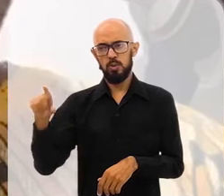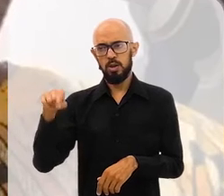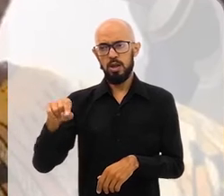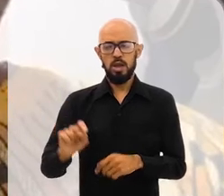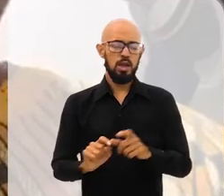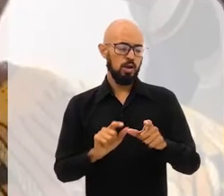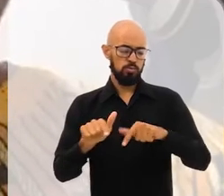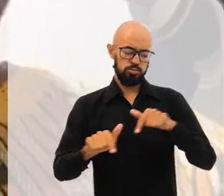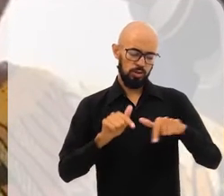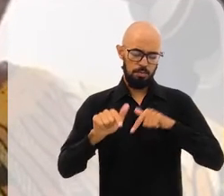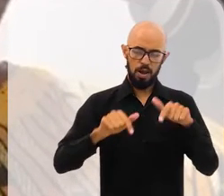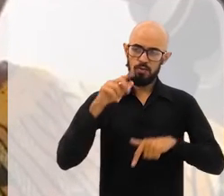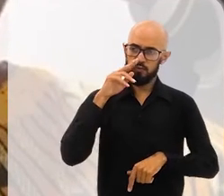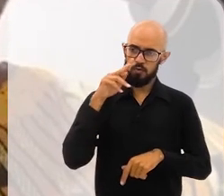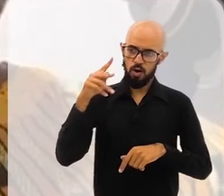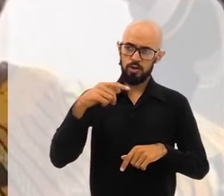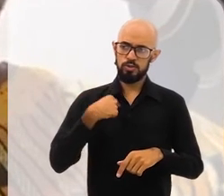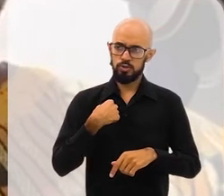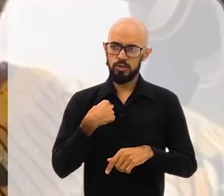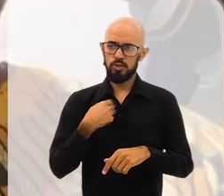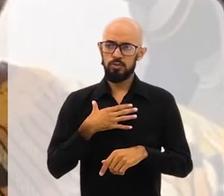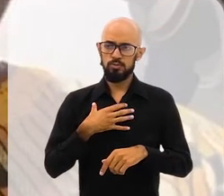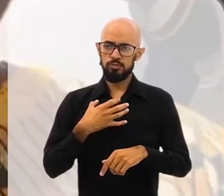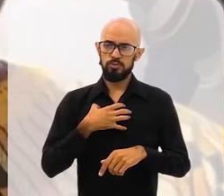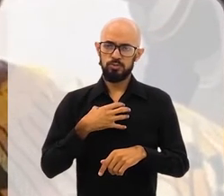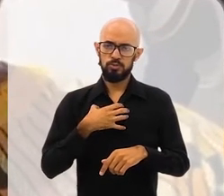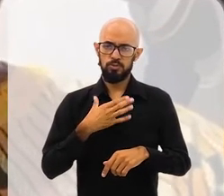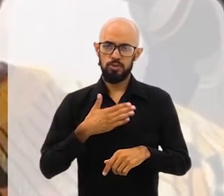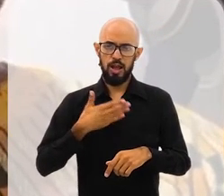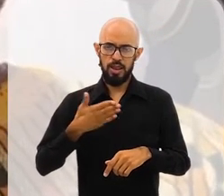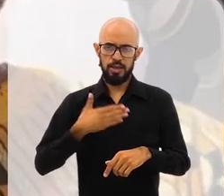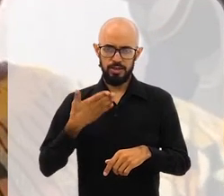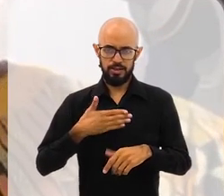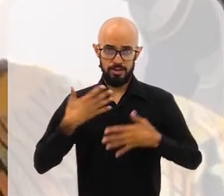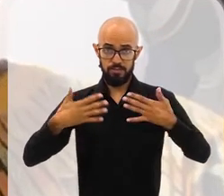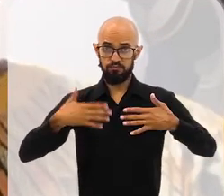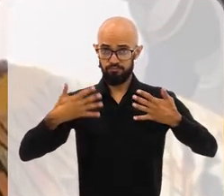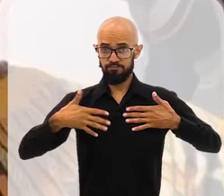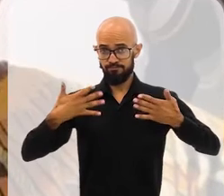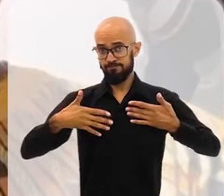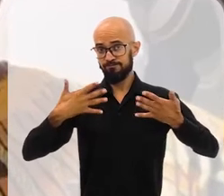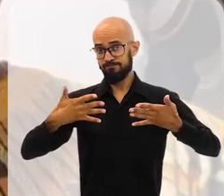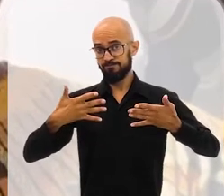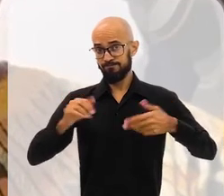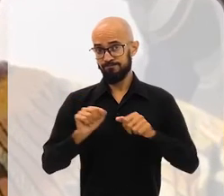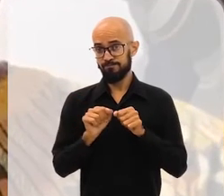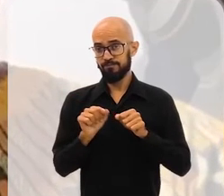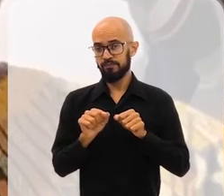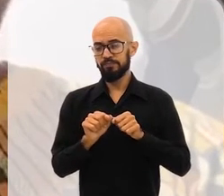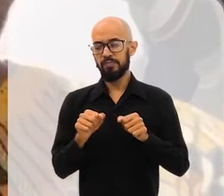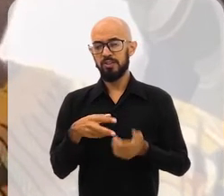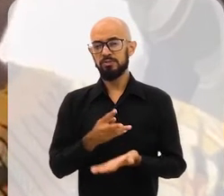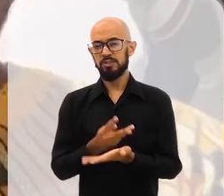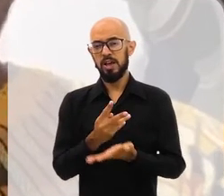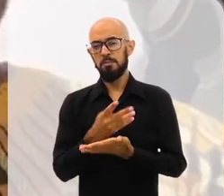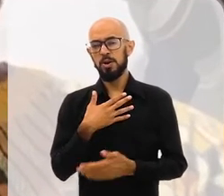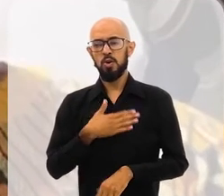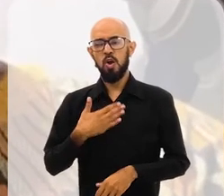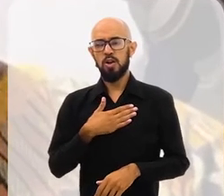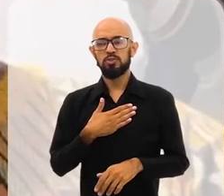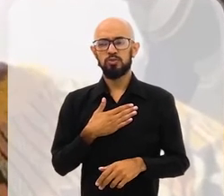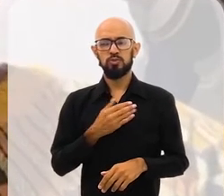é um trabalho muito intenso eu teria de fazer e sempre